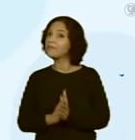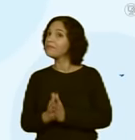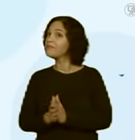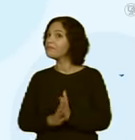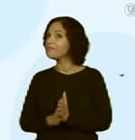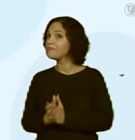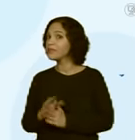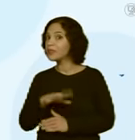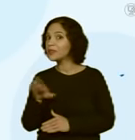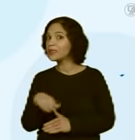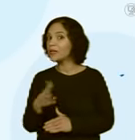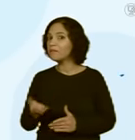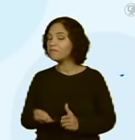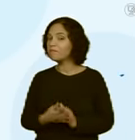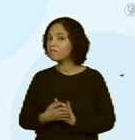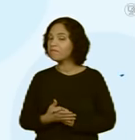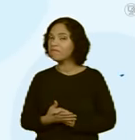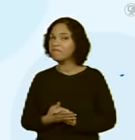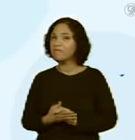5 com 7, 12.